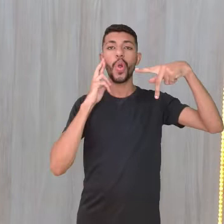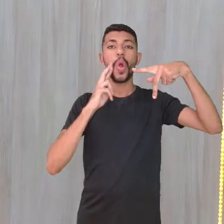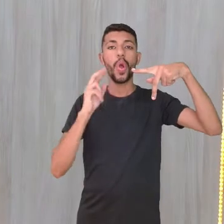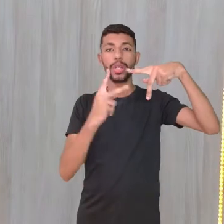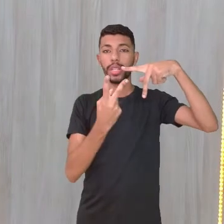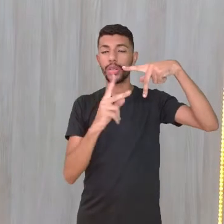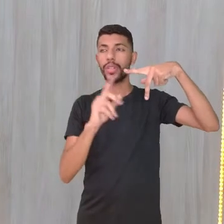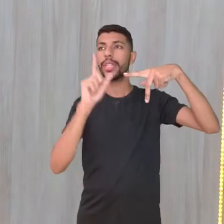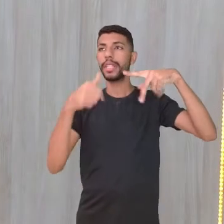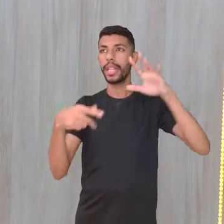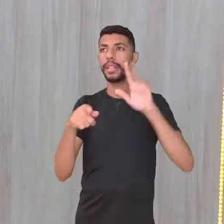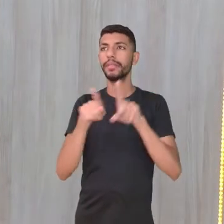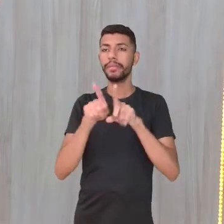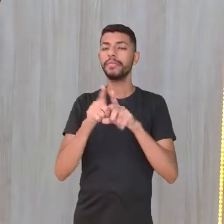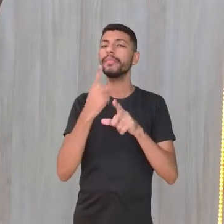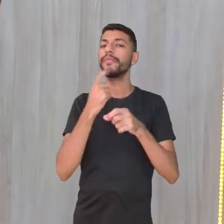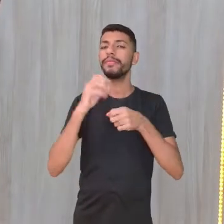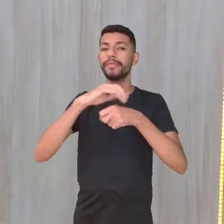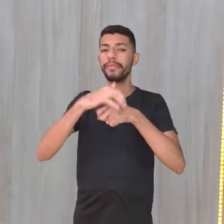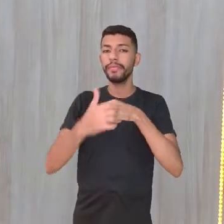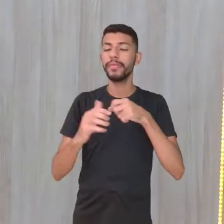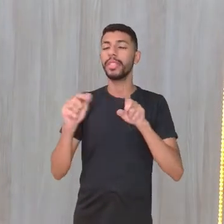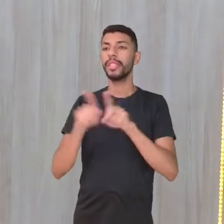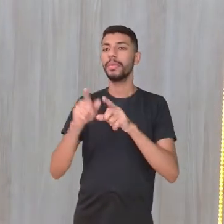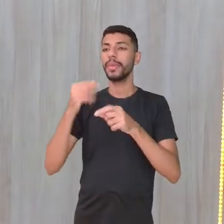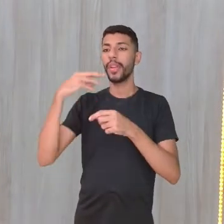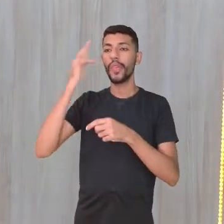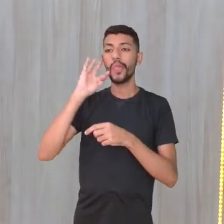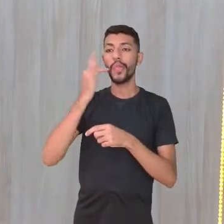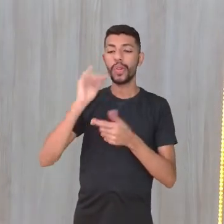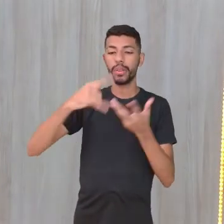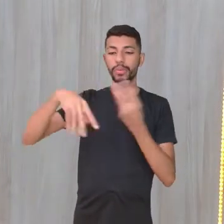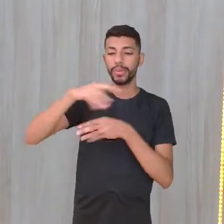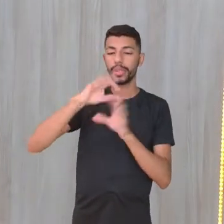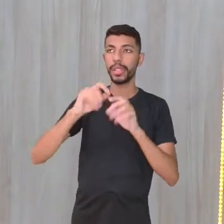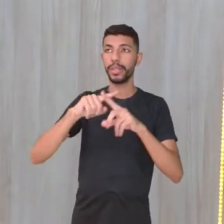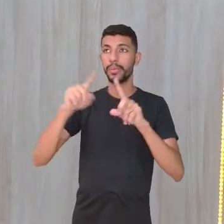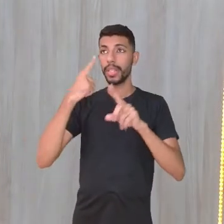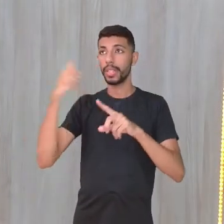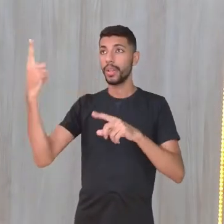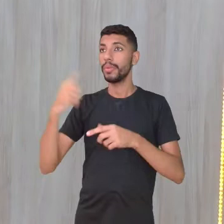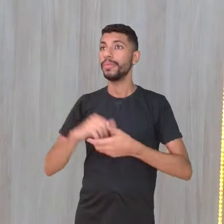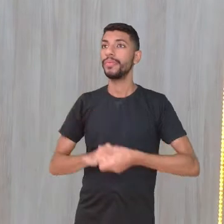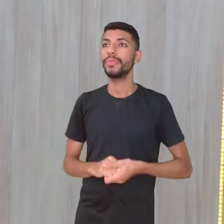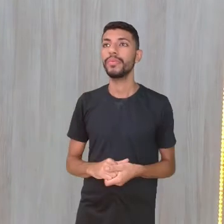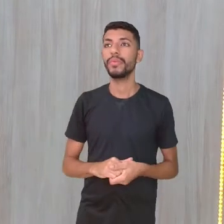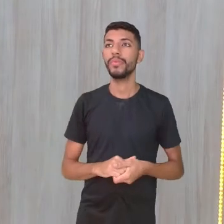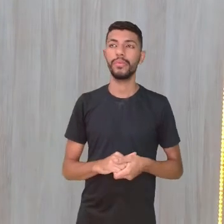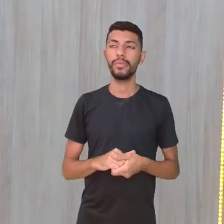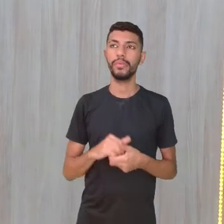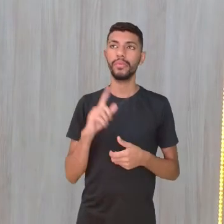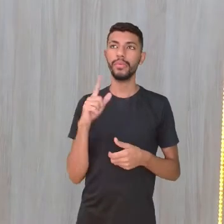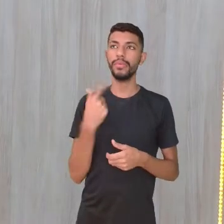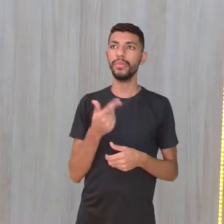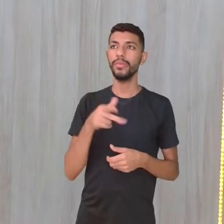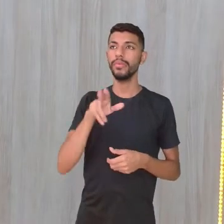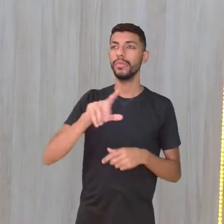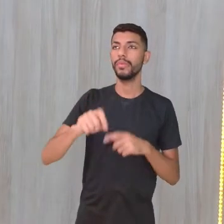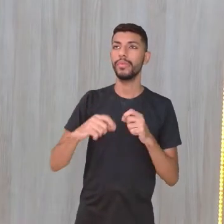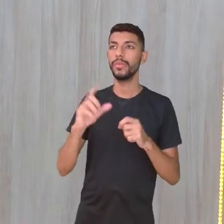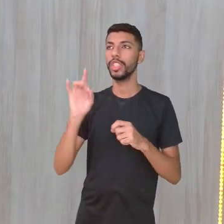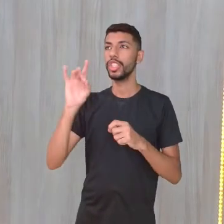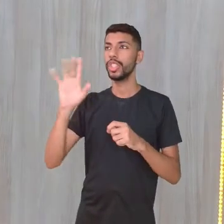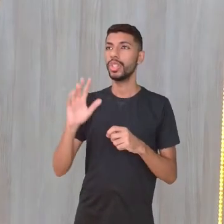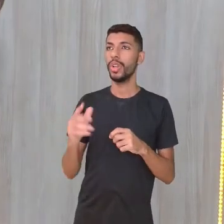dois sabores, morango e salada de frutas, certo? E quando a gente pega só esse